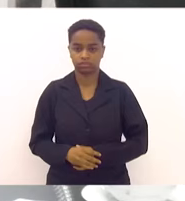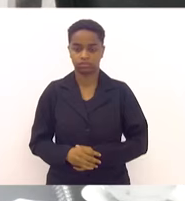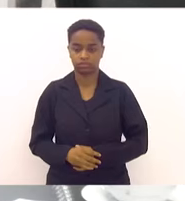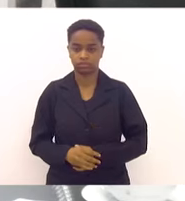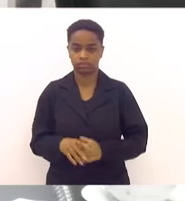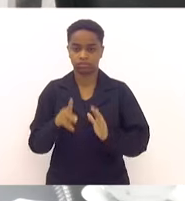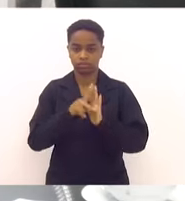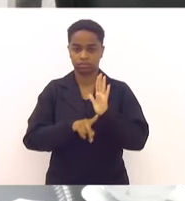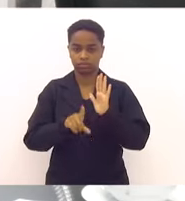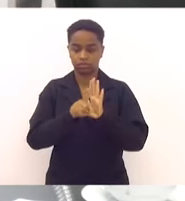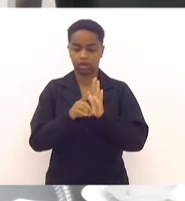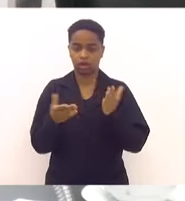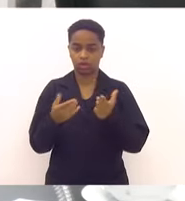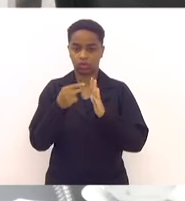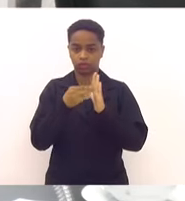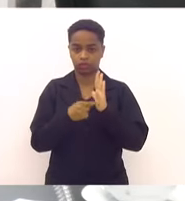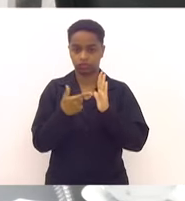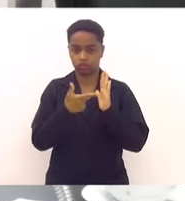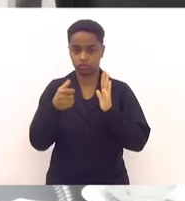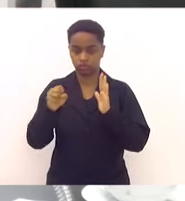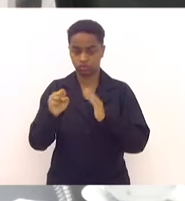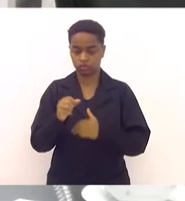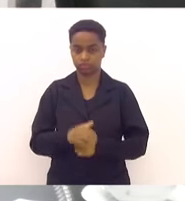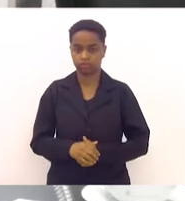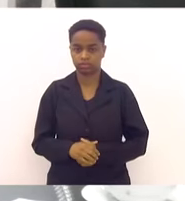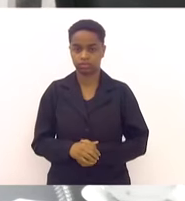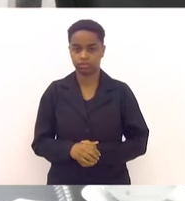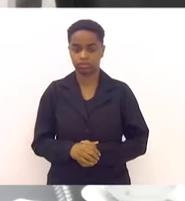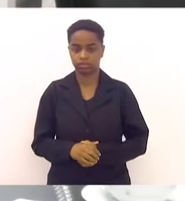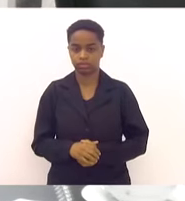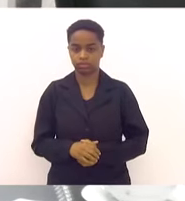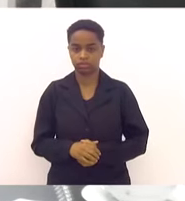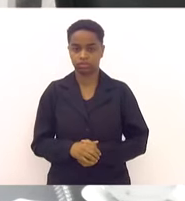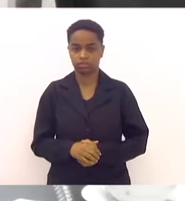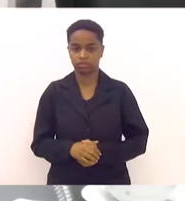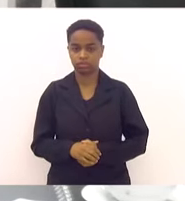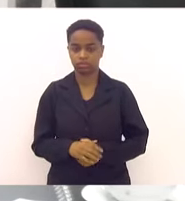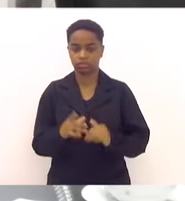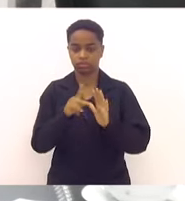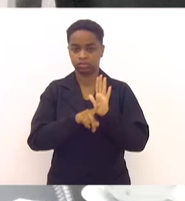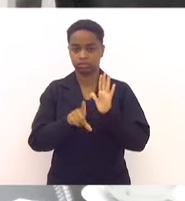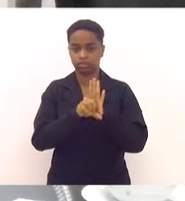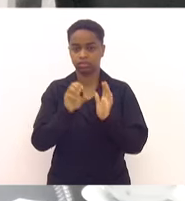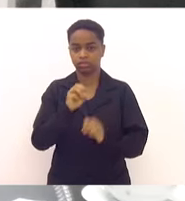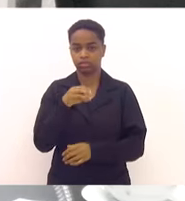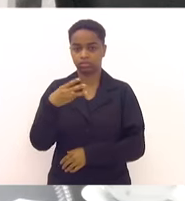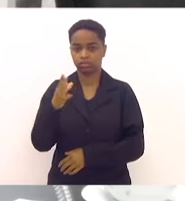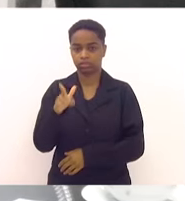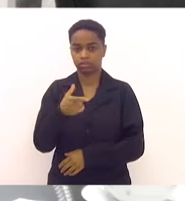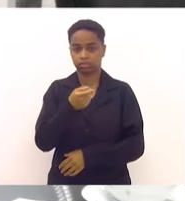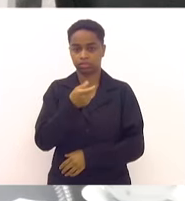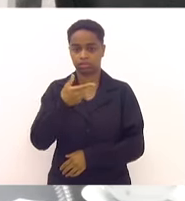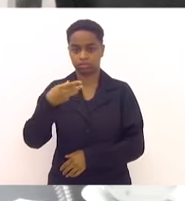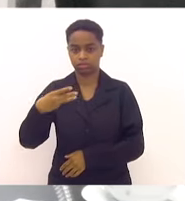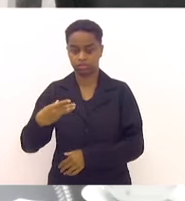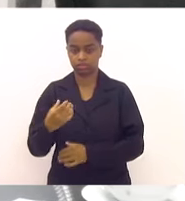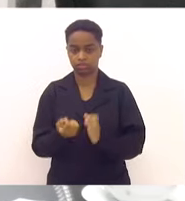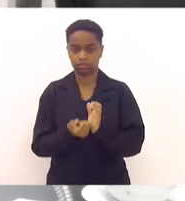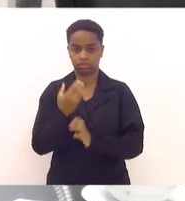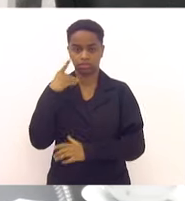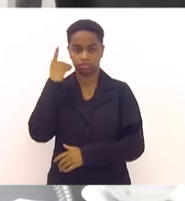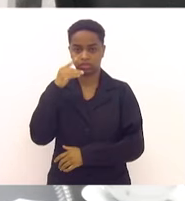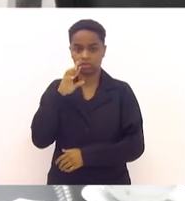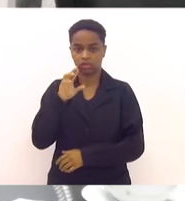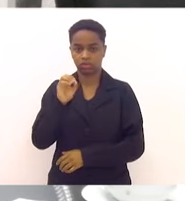PL, passo ao 28, então. PL 28 da pauta é o projeto de lei 03 de 23, de autoria do